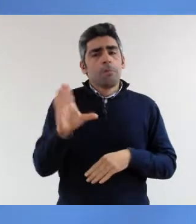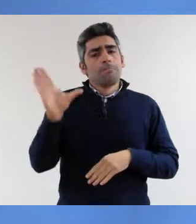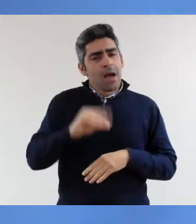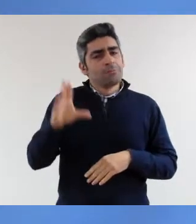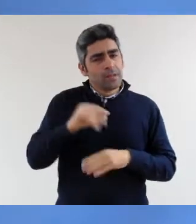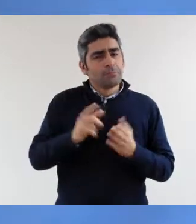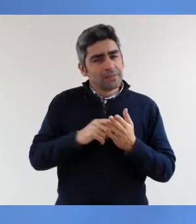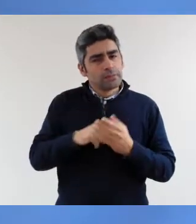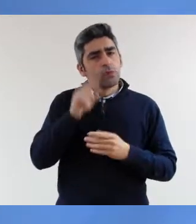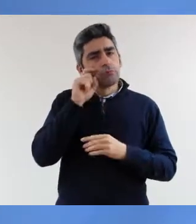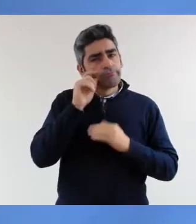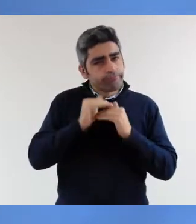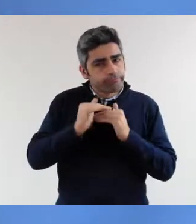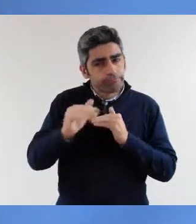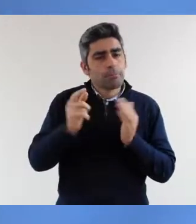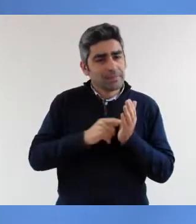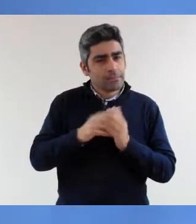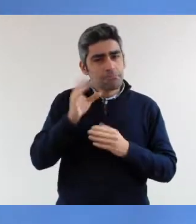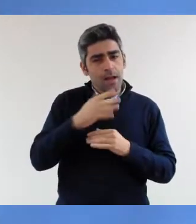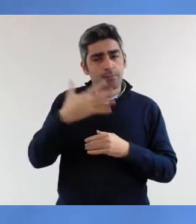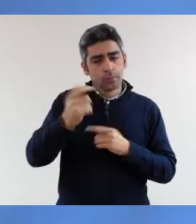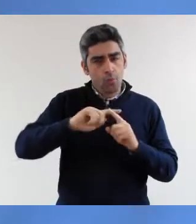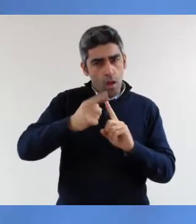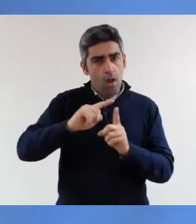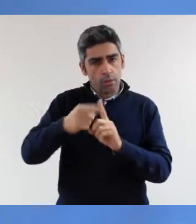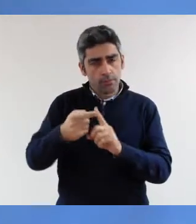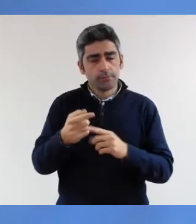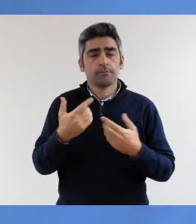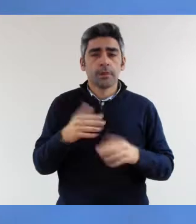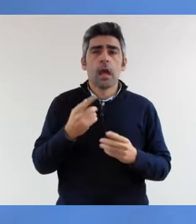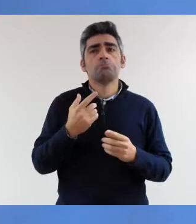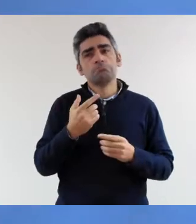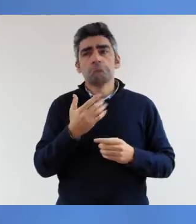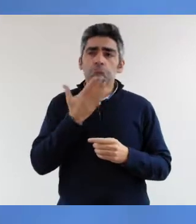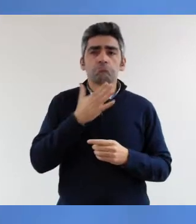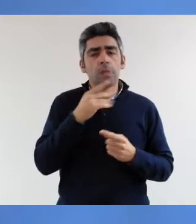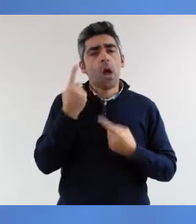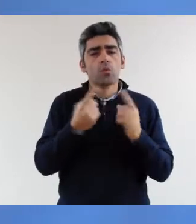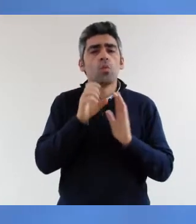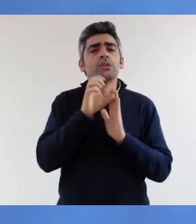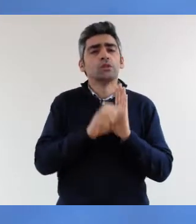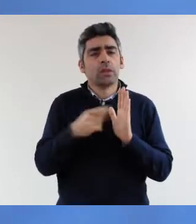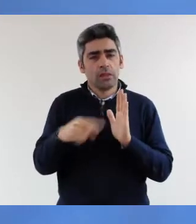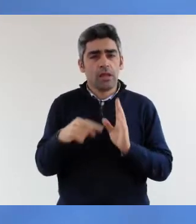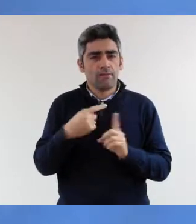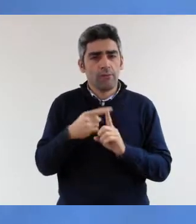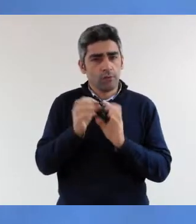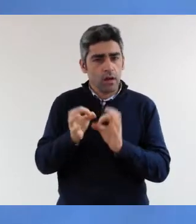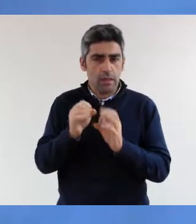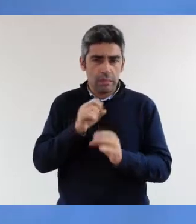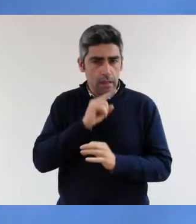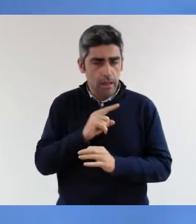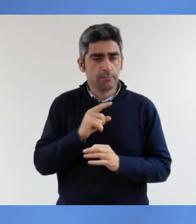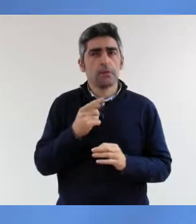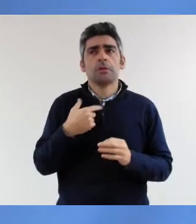mais e sustentadamente nos próximos anos expõe tanto de algumas condições